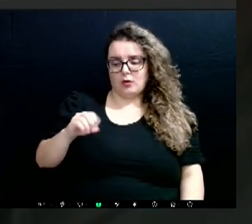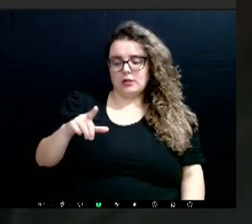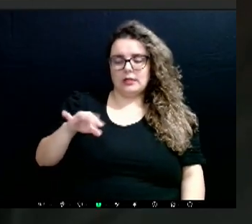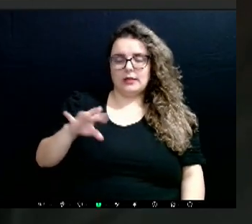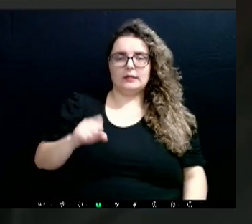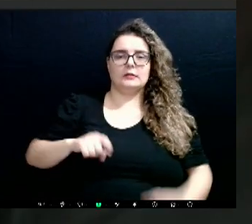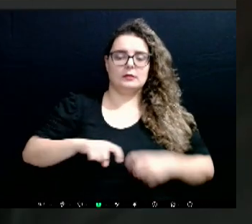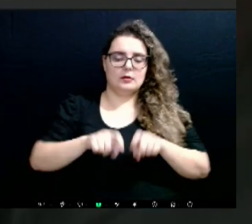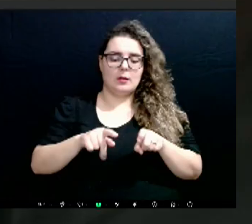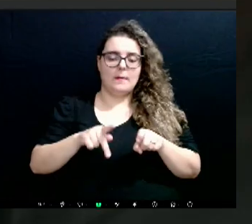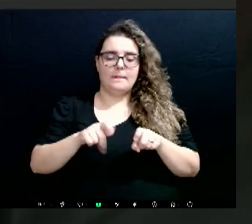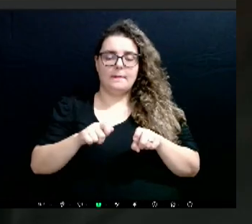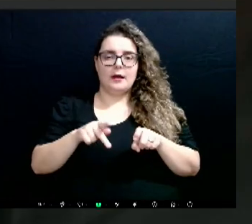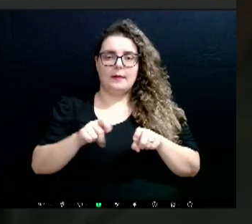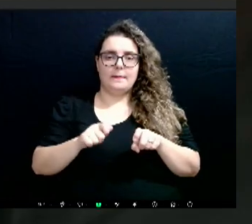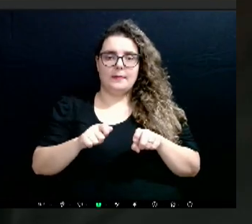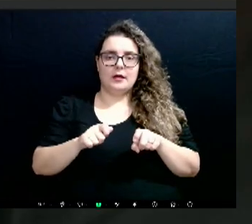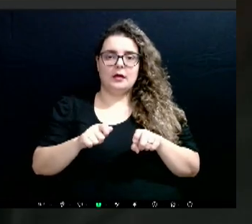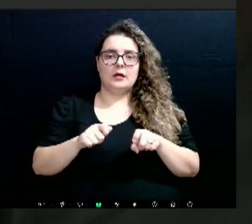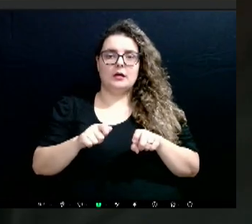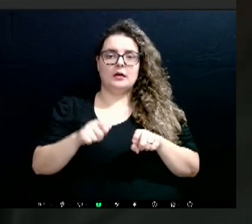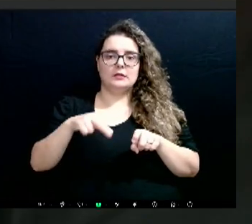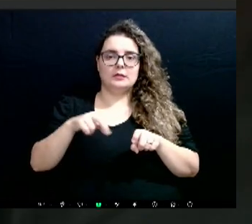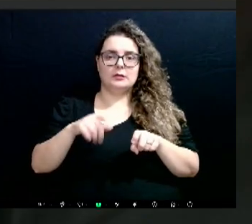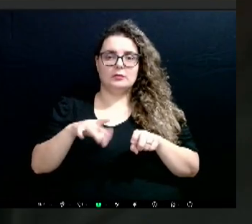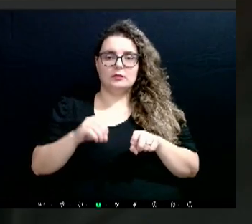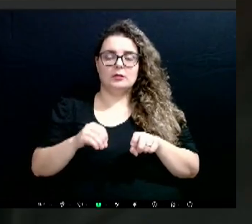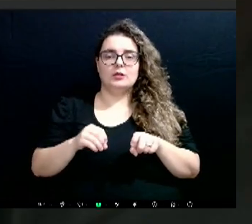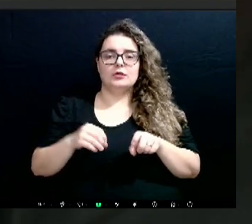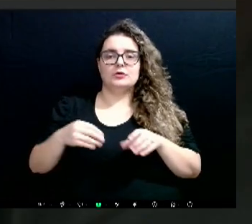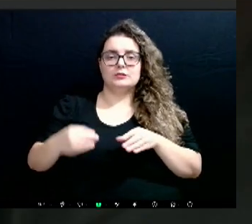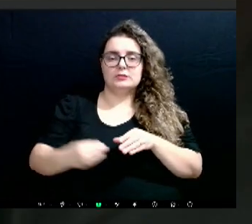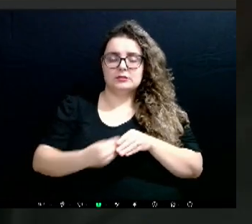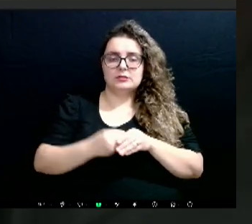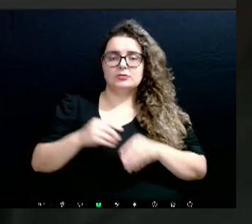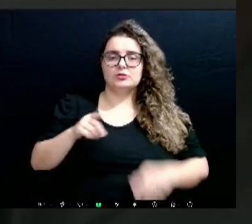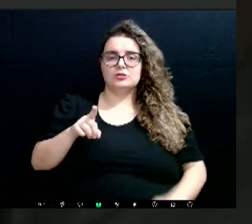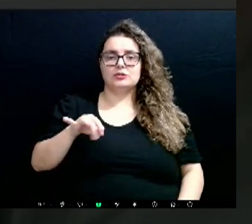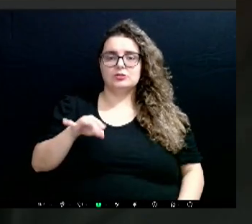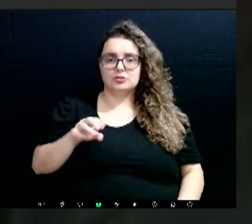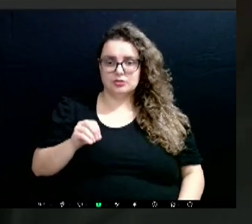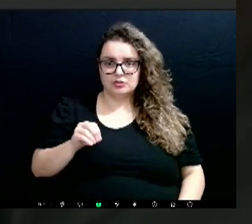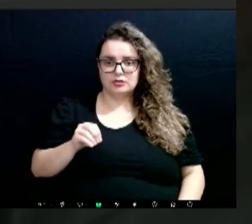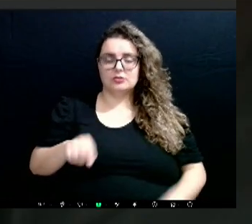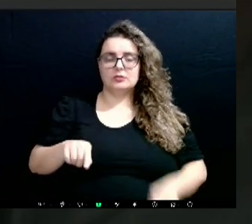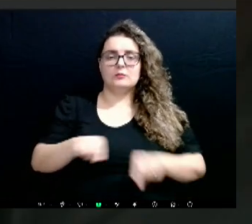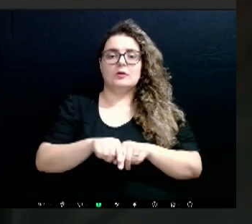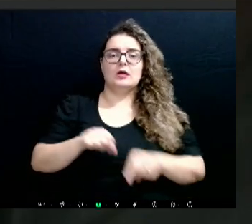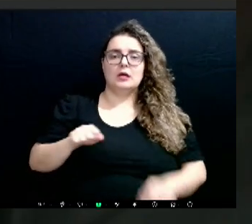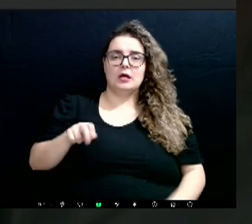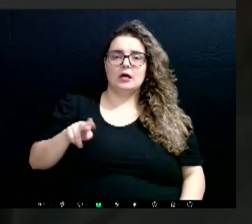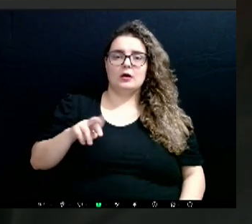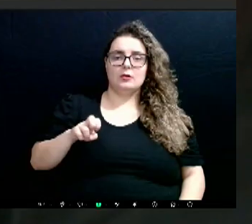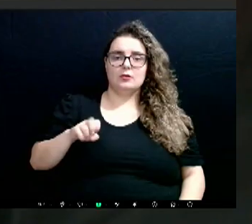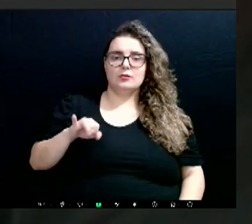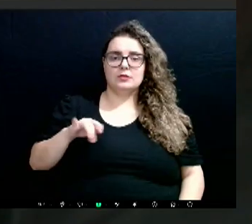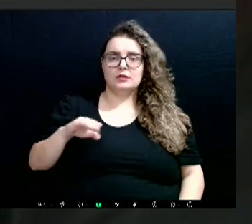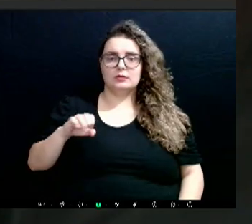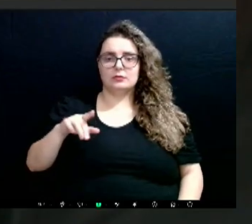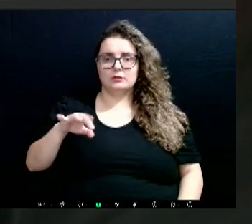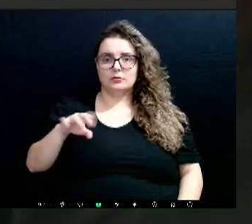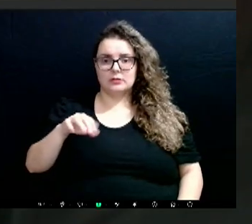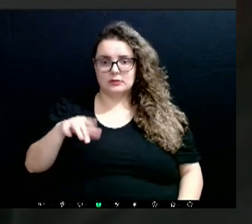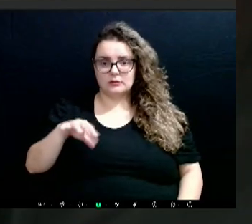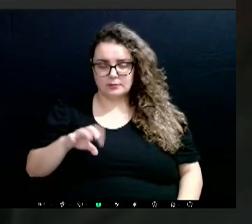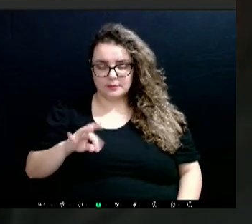de cobre e o Mirena, testes rápidos, além de auriculoterapia, bingo, tranças e um café da manhã